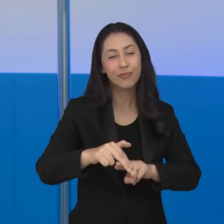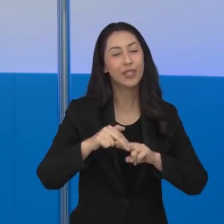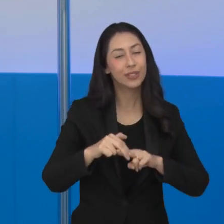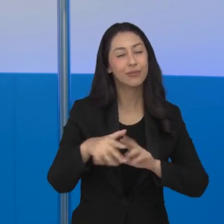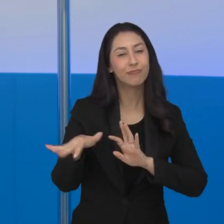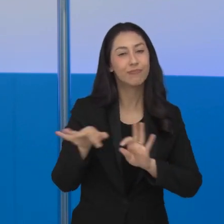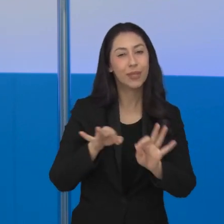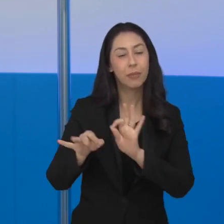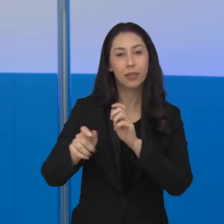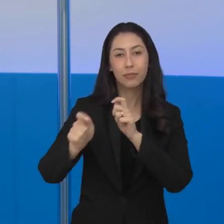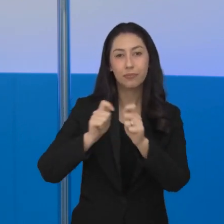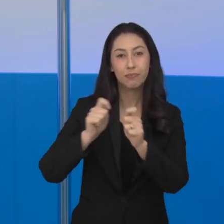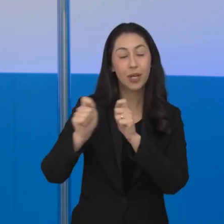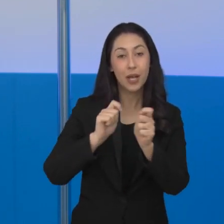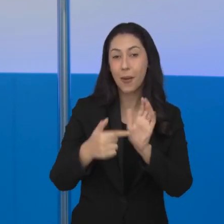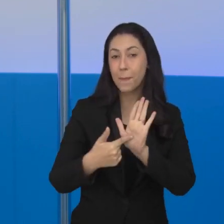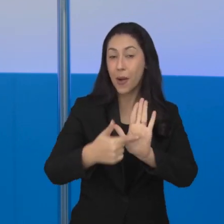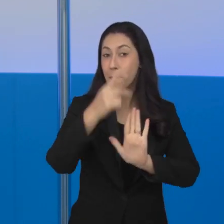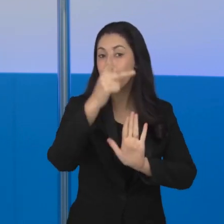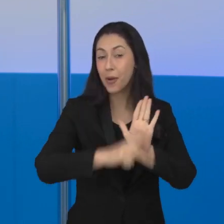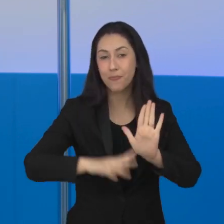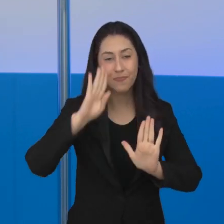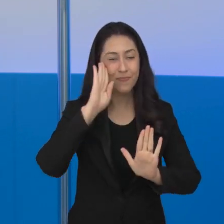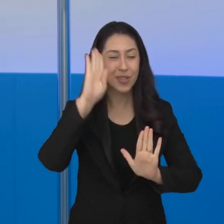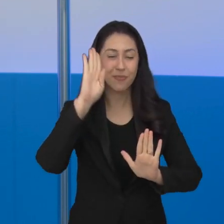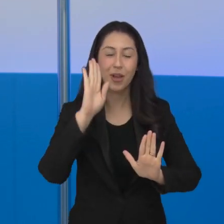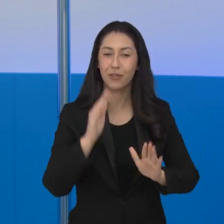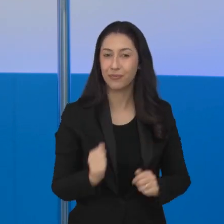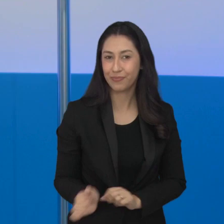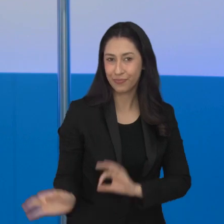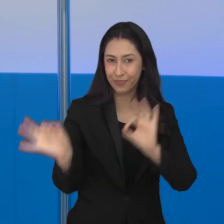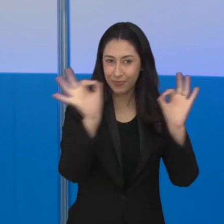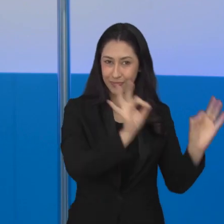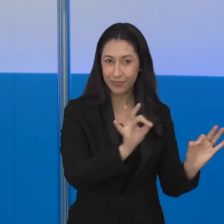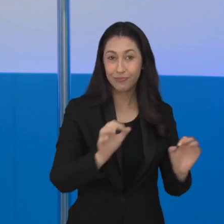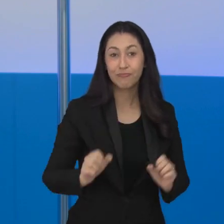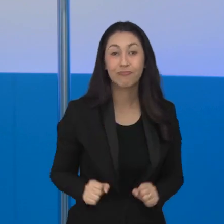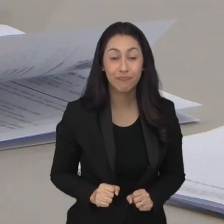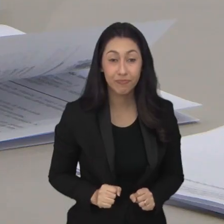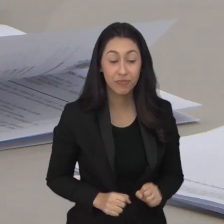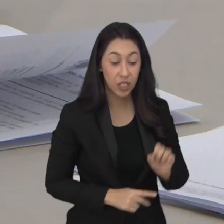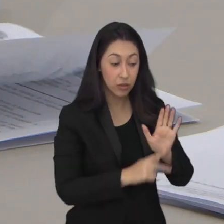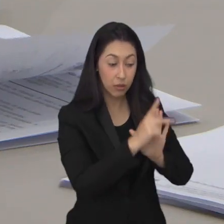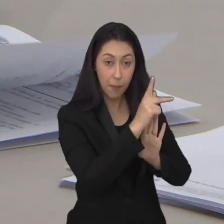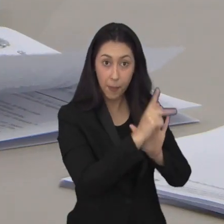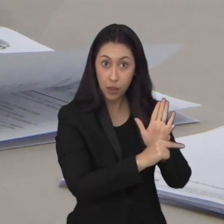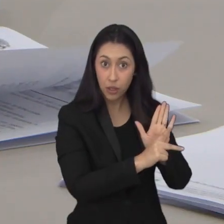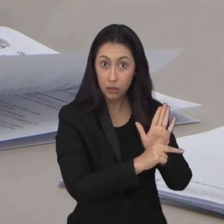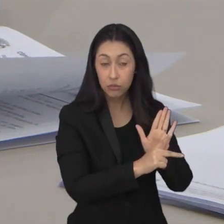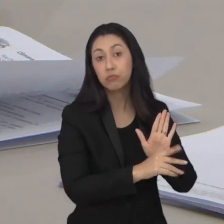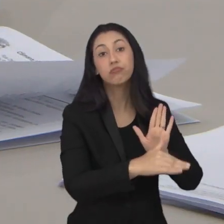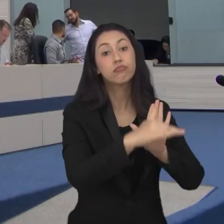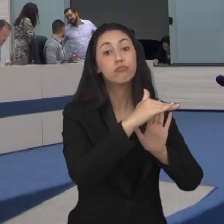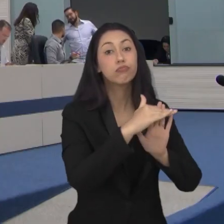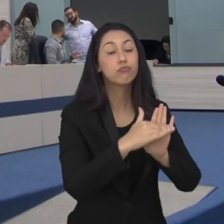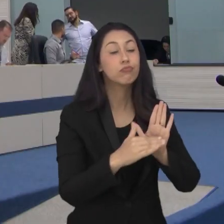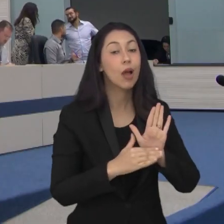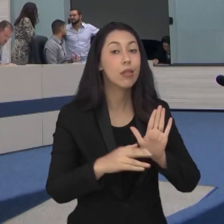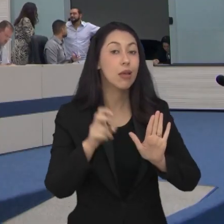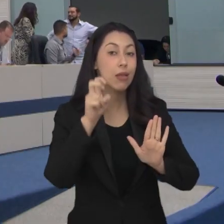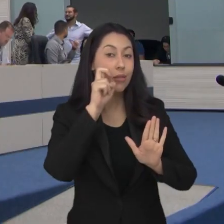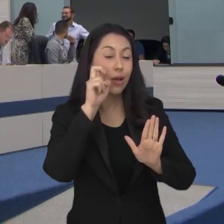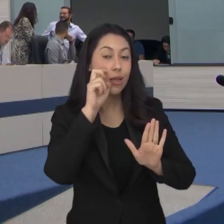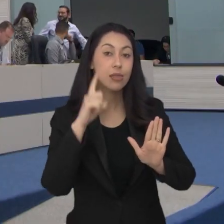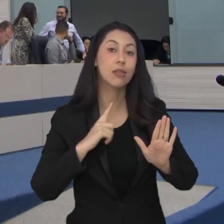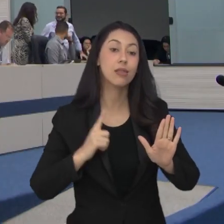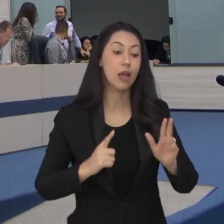gente preparou uma reportagem com os principais projetos da pauta de votação. Confira! Entre os projetos da pauta da sessão desta